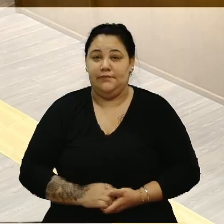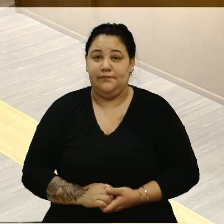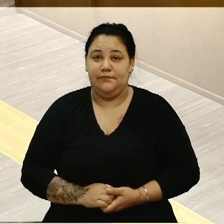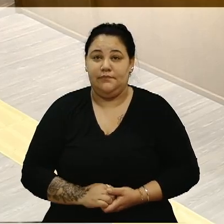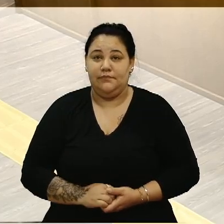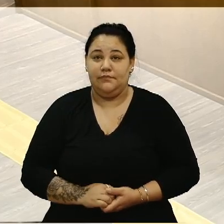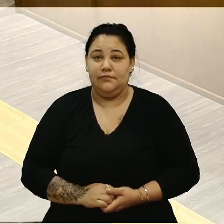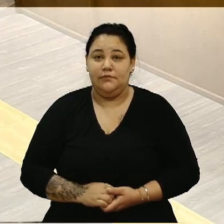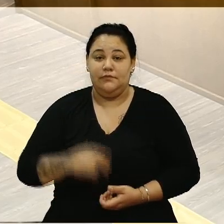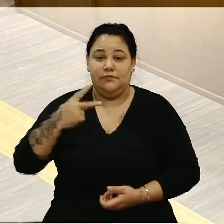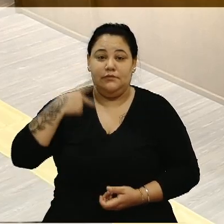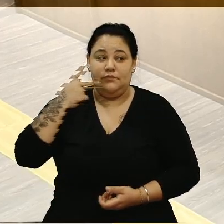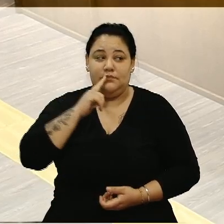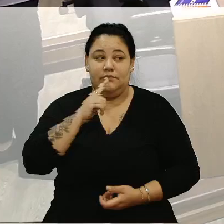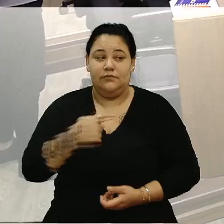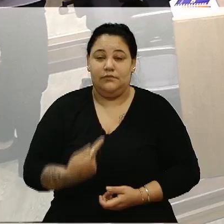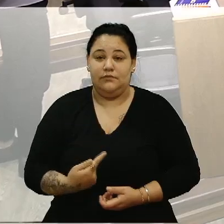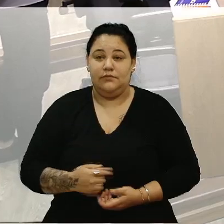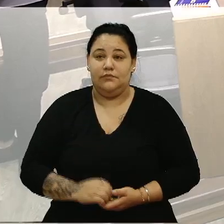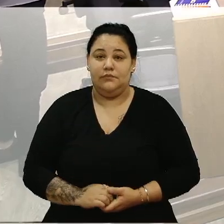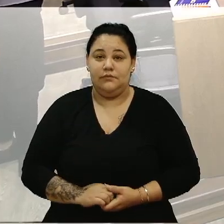Com a palavra, a vereadora Gladys Frisso.